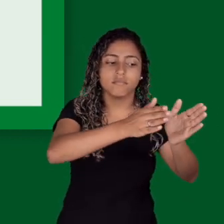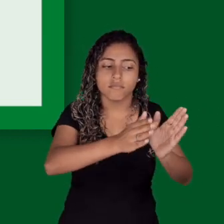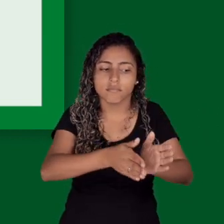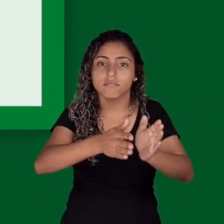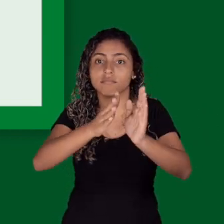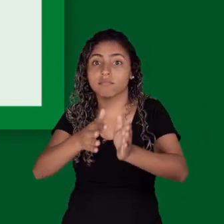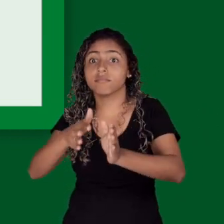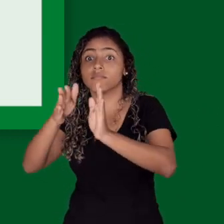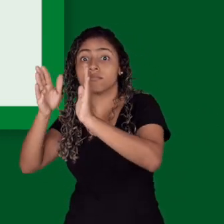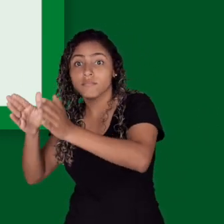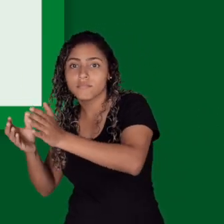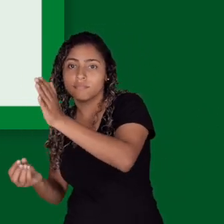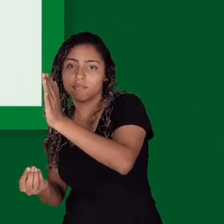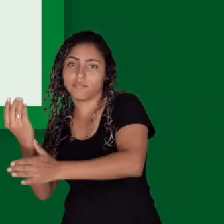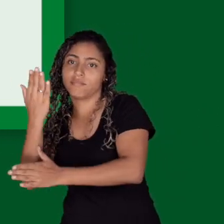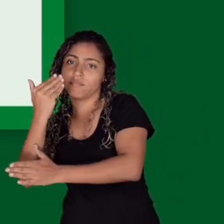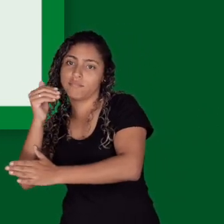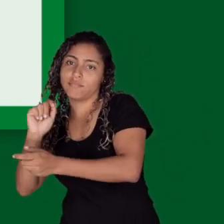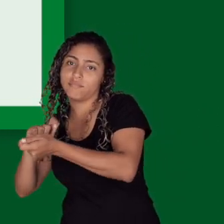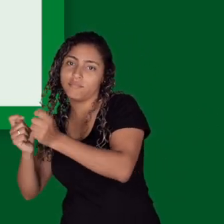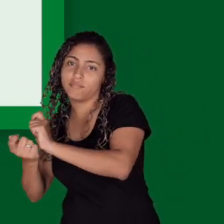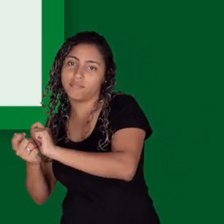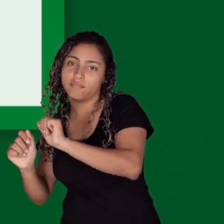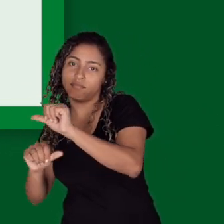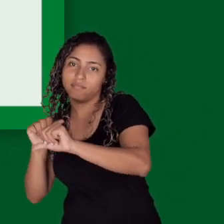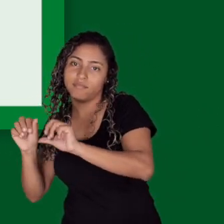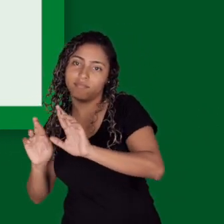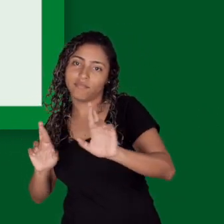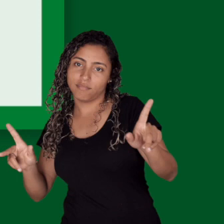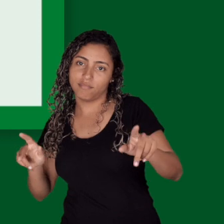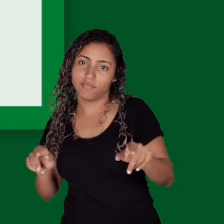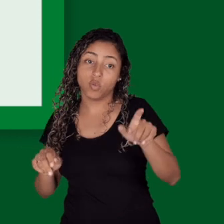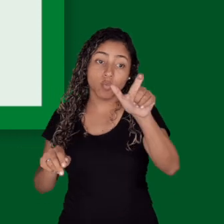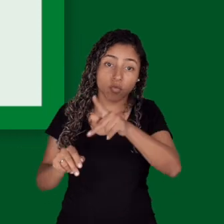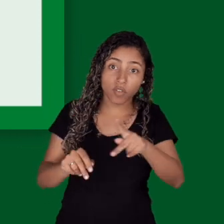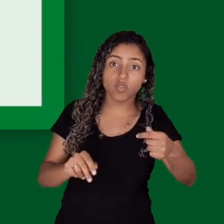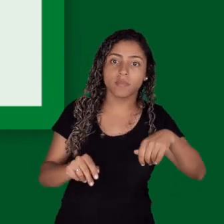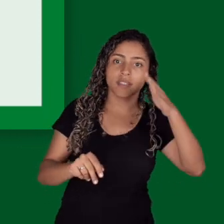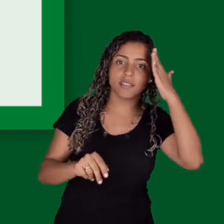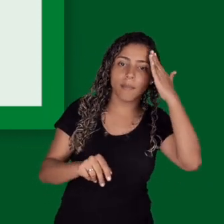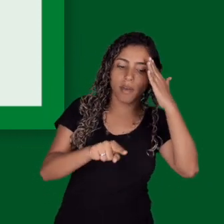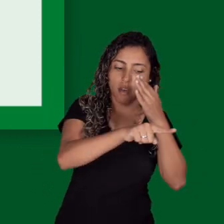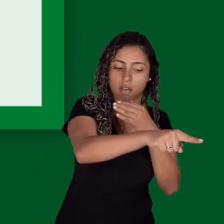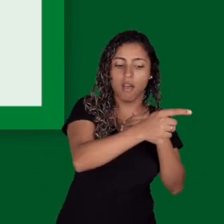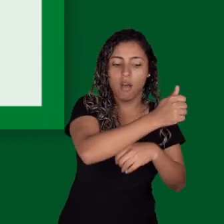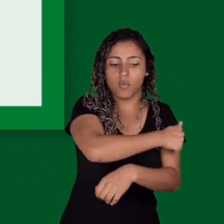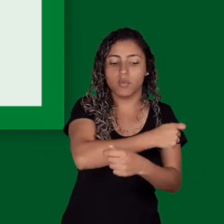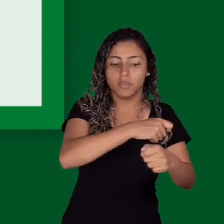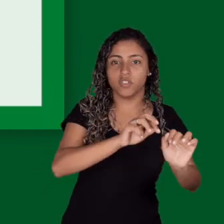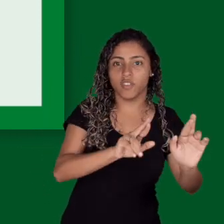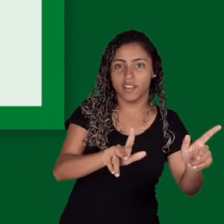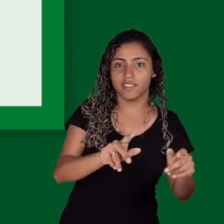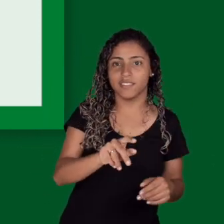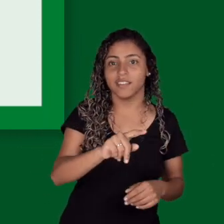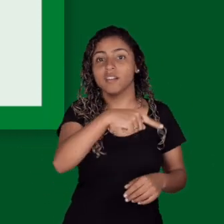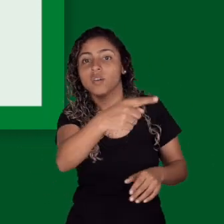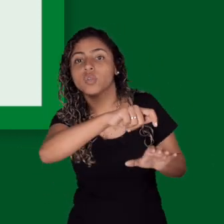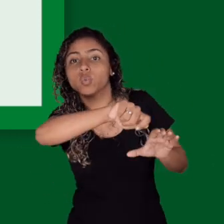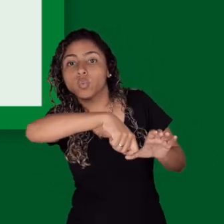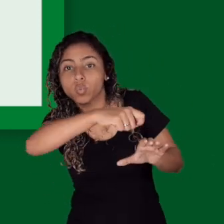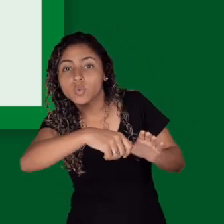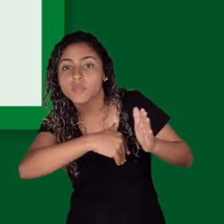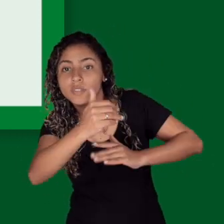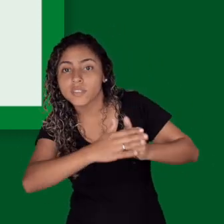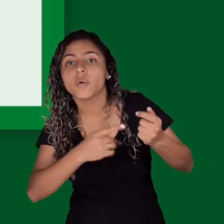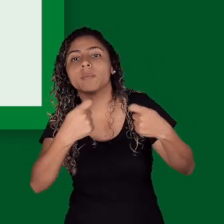acesso ao cardápio especial, porque o professor tem que saber que esse aluno ele necessita de um cardápio especial. O cozinheiro, principalmente, tem que saber que ele